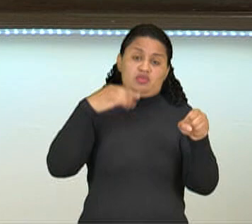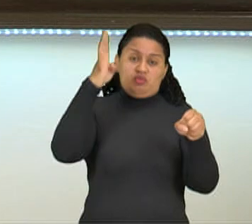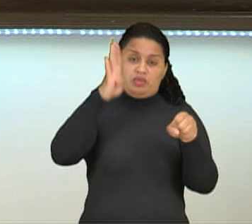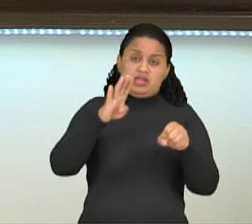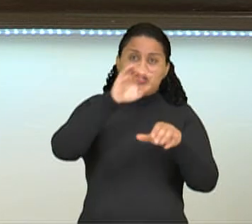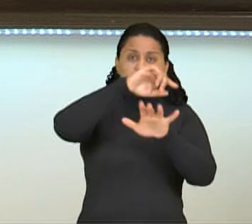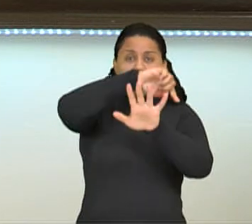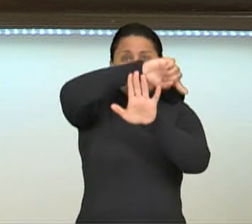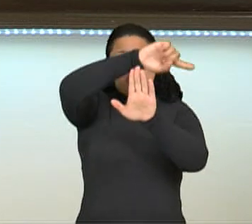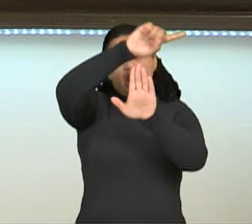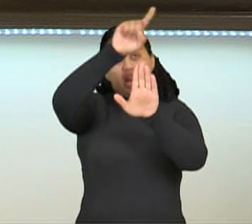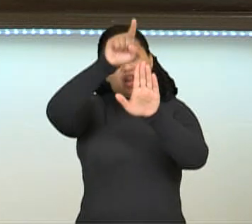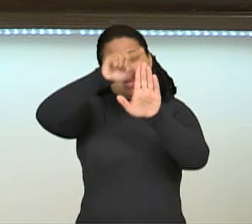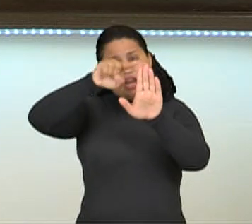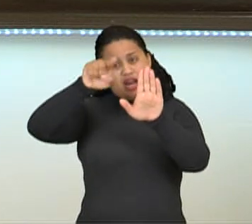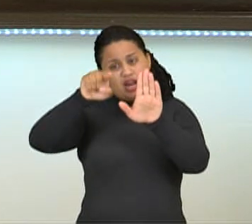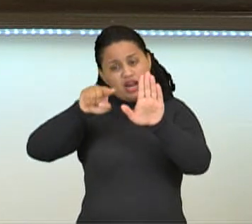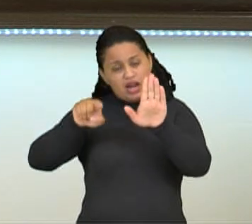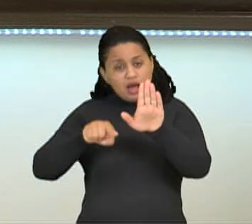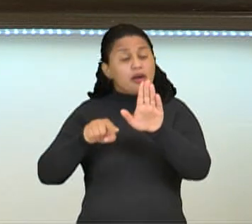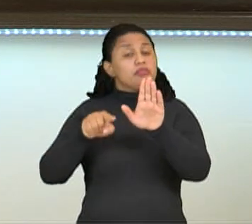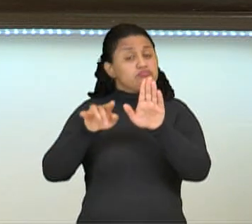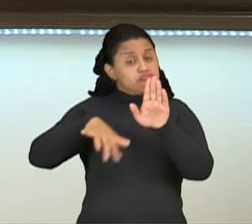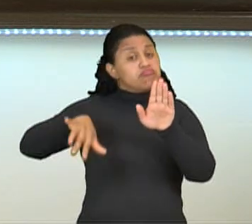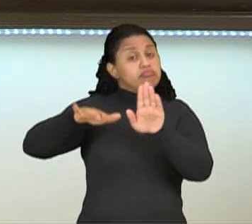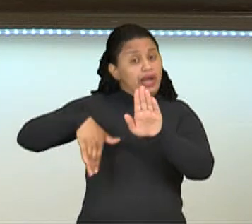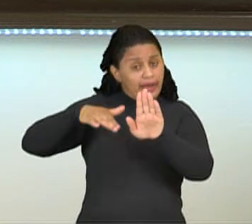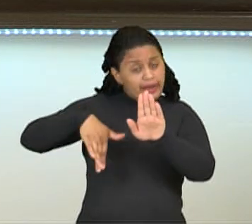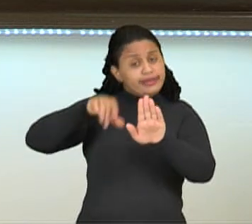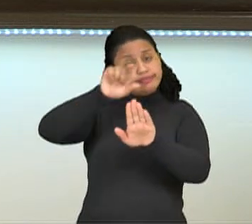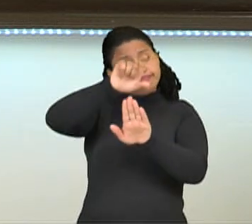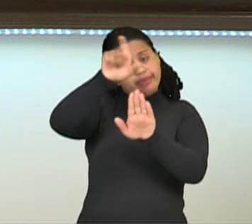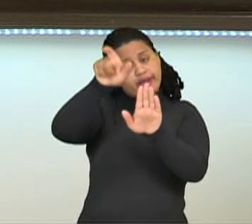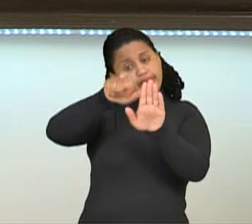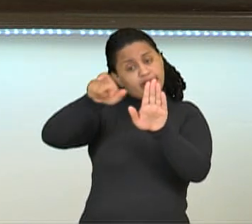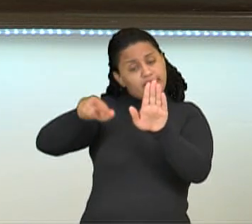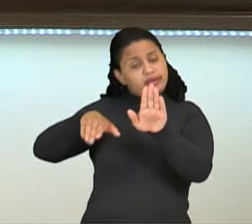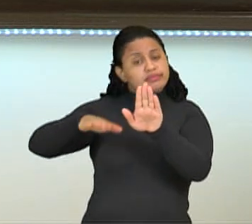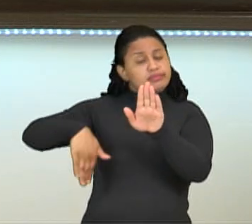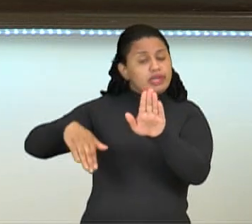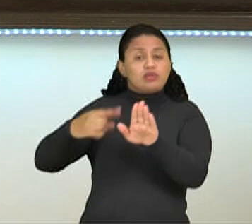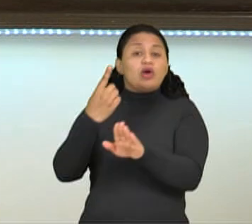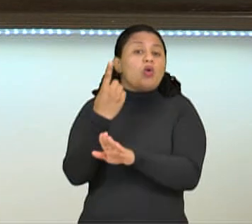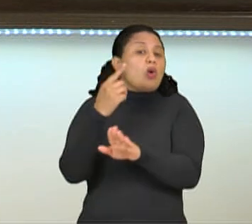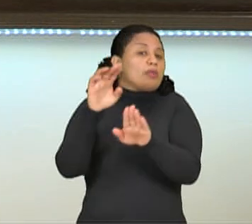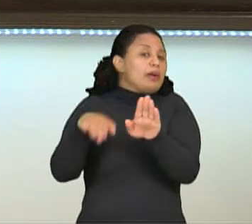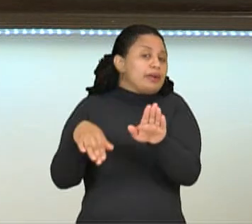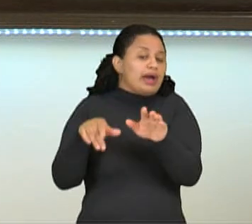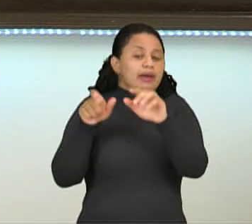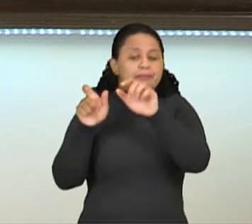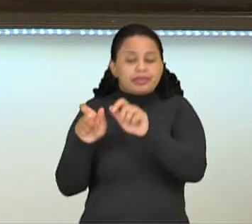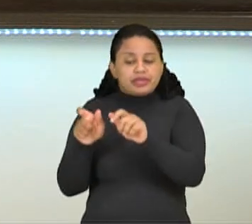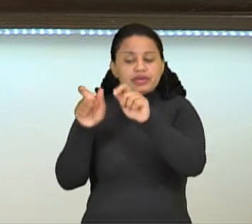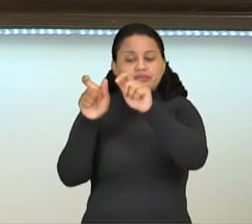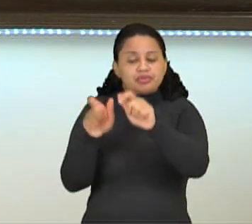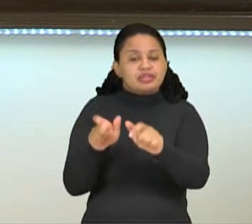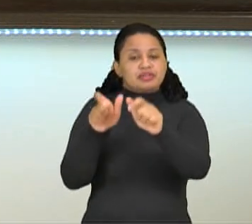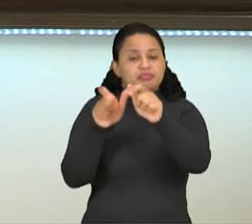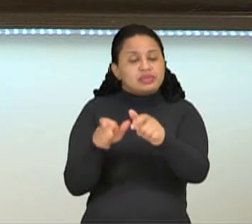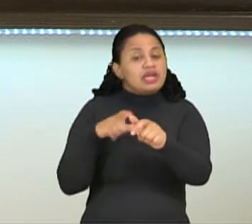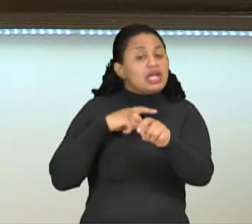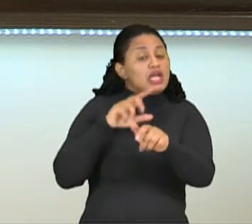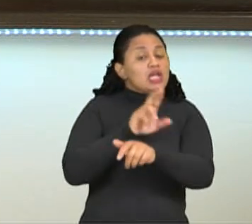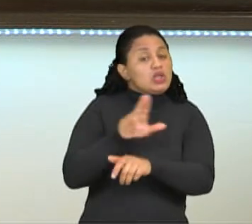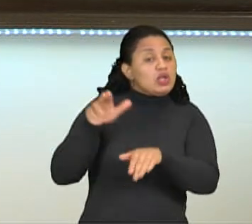imensa, né, pessoal? Ela é toda litoral, né, do lado leste. E não é uma praia só, cada lugar vai ter o nome de uma